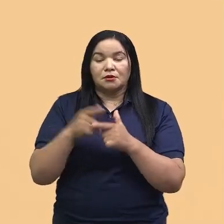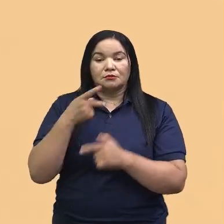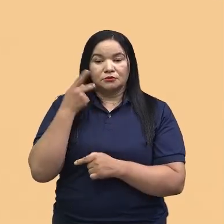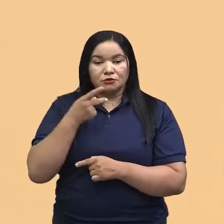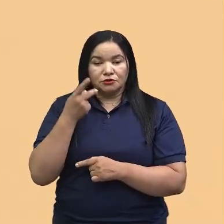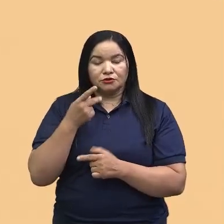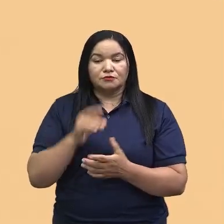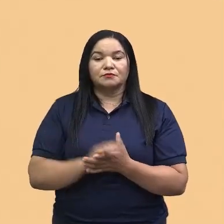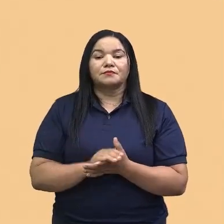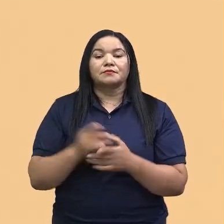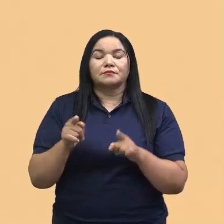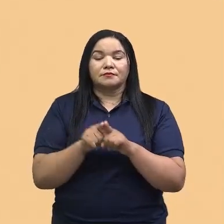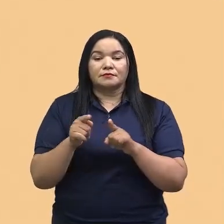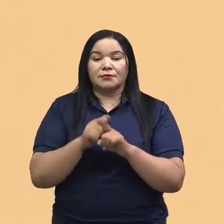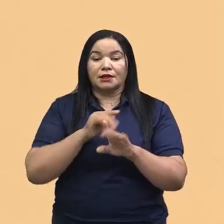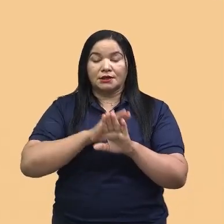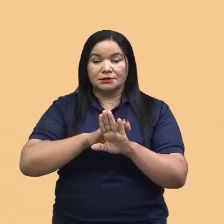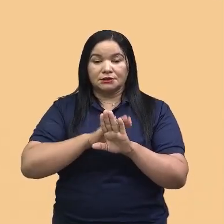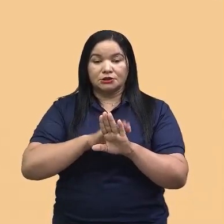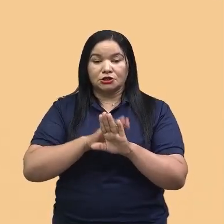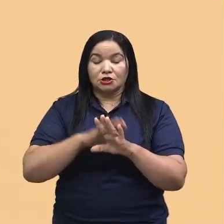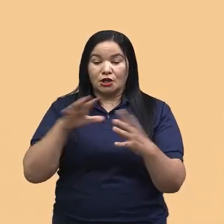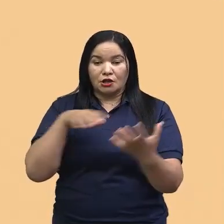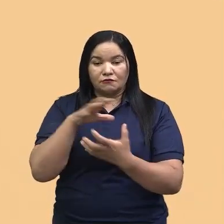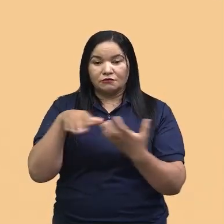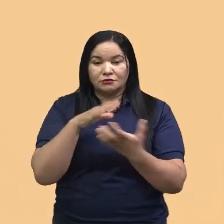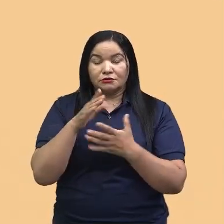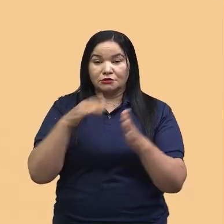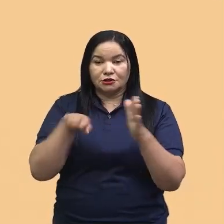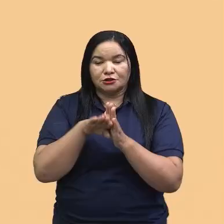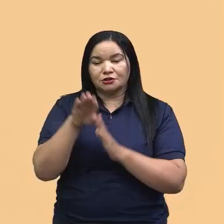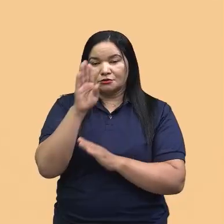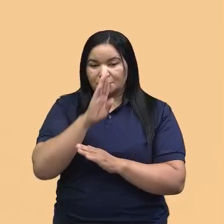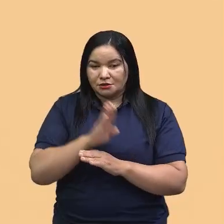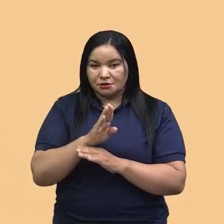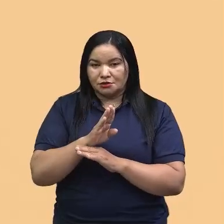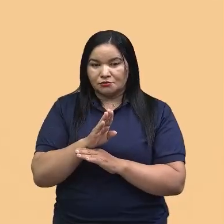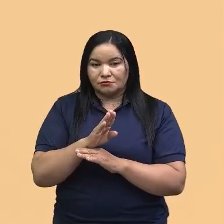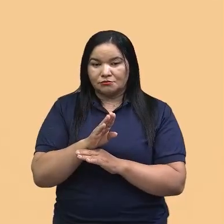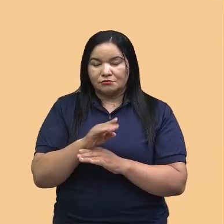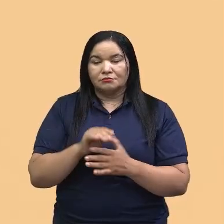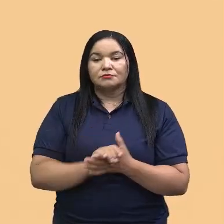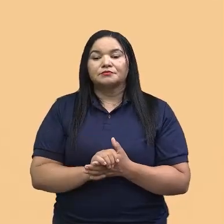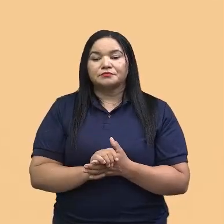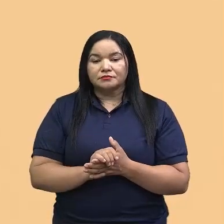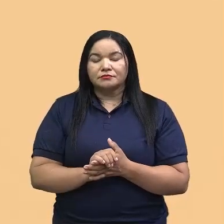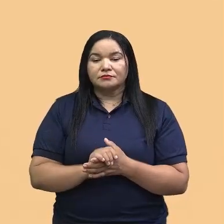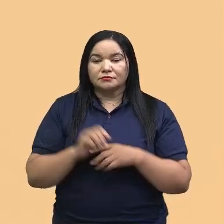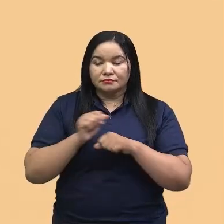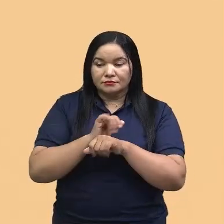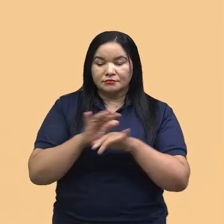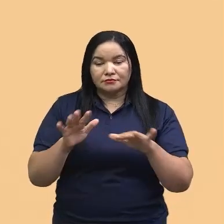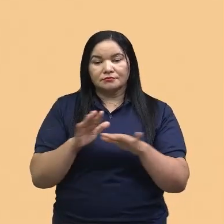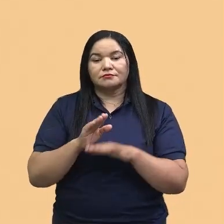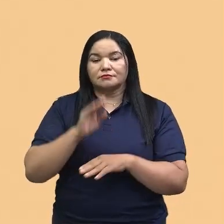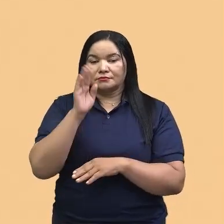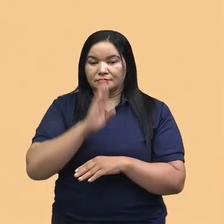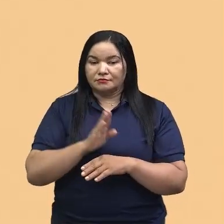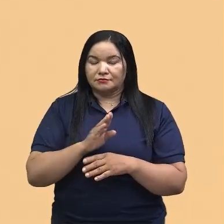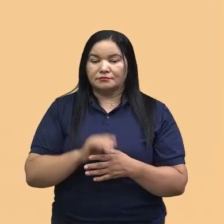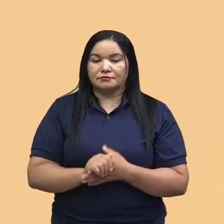ideais revolucionários chegam ao Brasil da Europa e são difundidos pelo Brasil. Então, esse governo